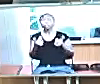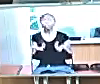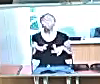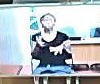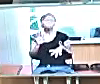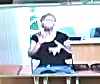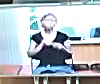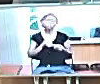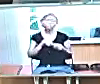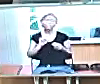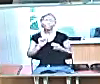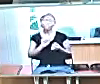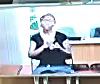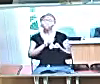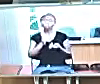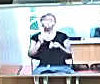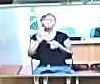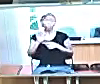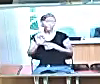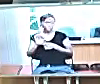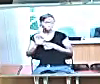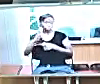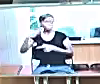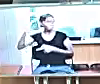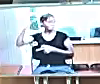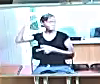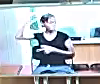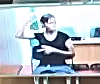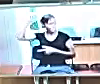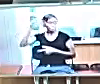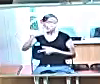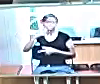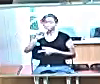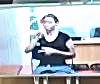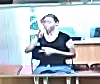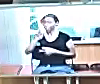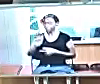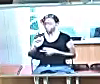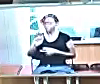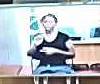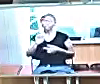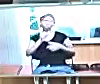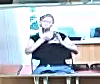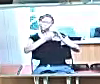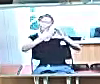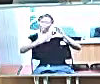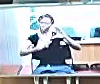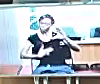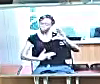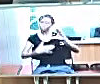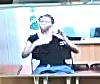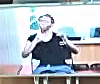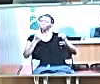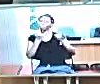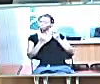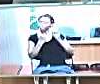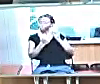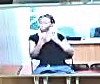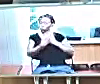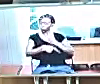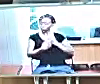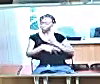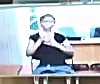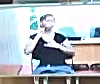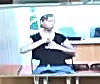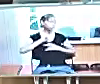foi entraram o estado do pará que tem uma característica é parecida com nossa com a nossa da nossa economia que muitos